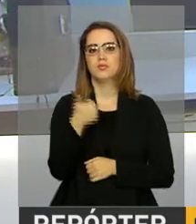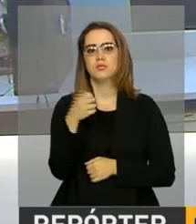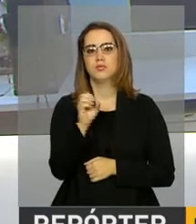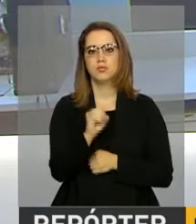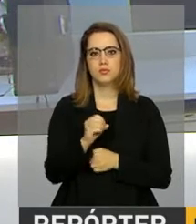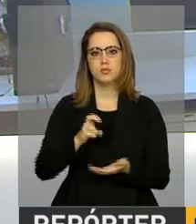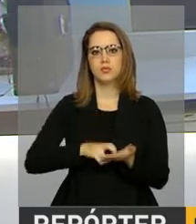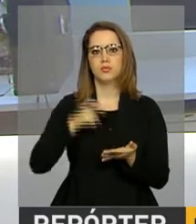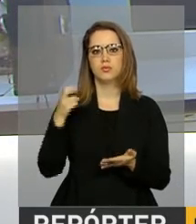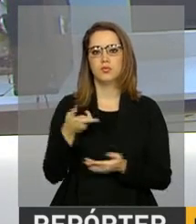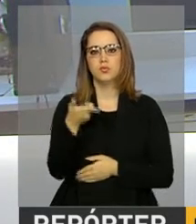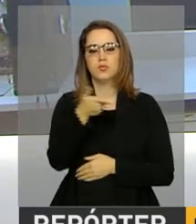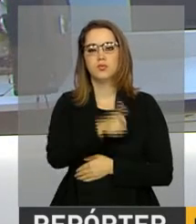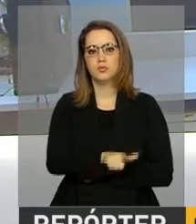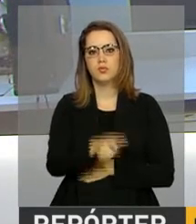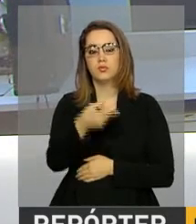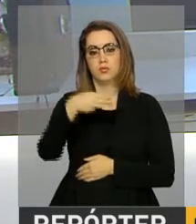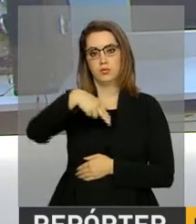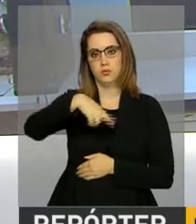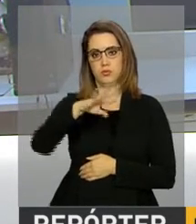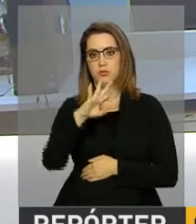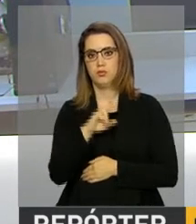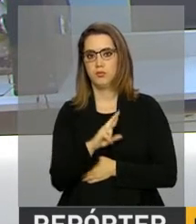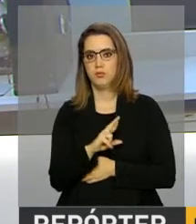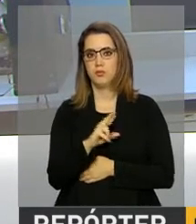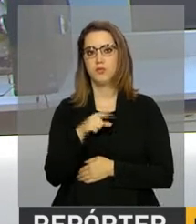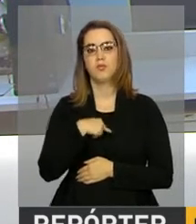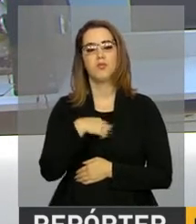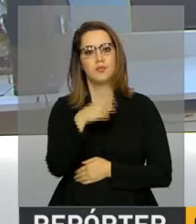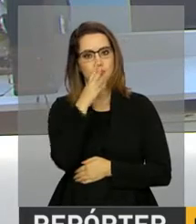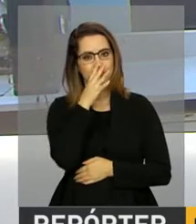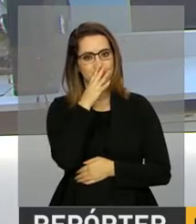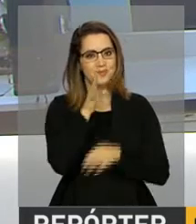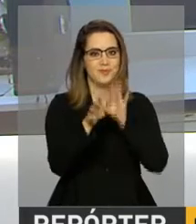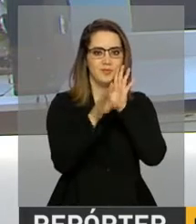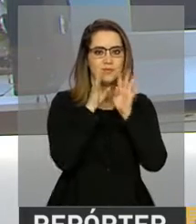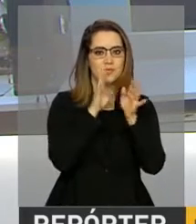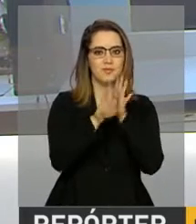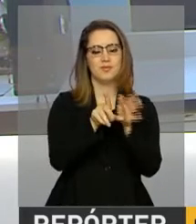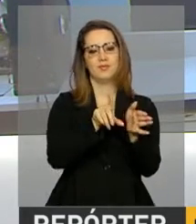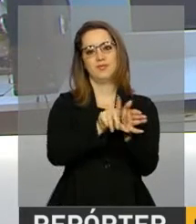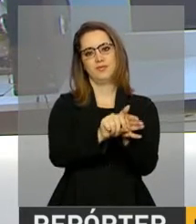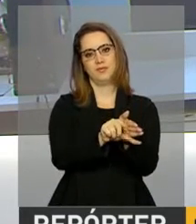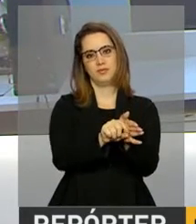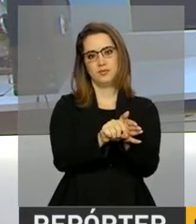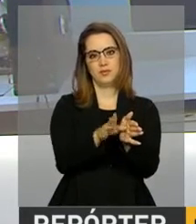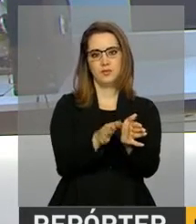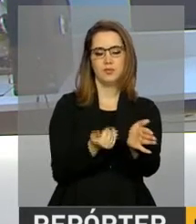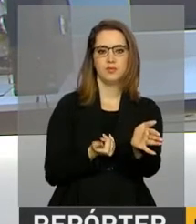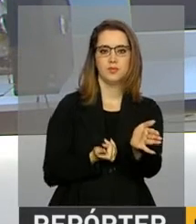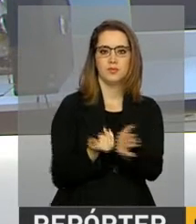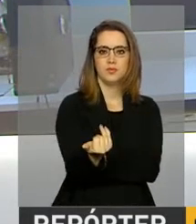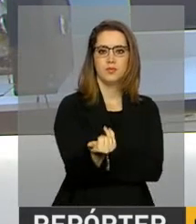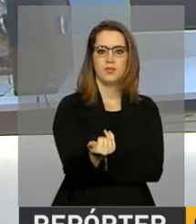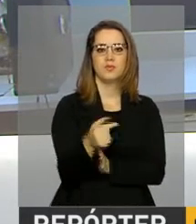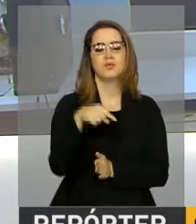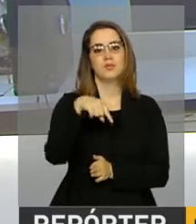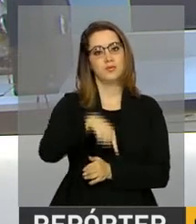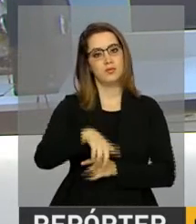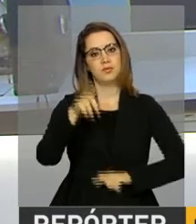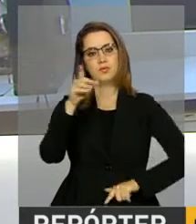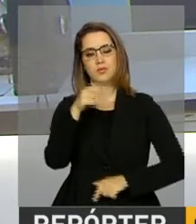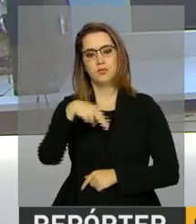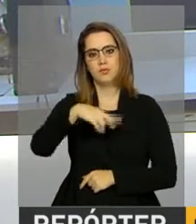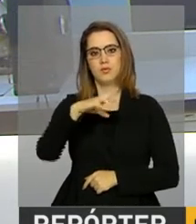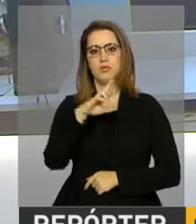às 10 da manhã na próxima edição do Repórter NBR. Acompanhe também as novidades em nossas redes sociais. E você